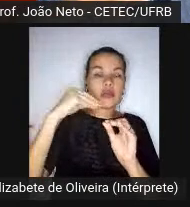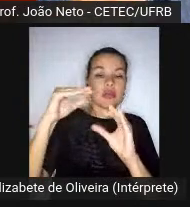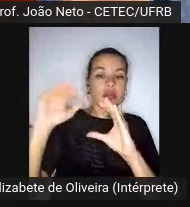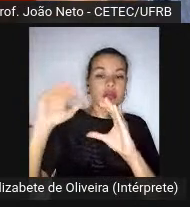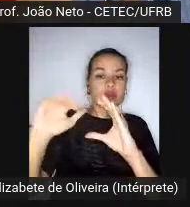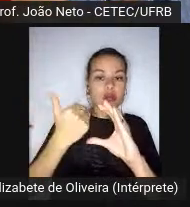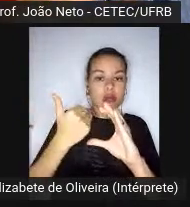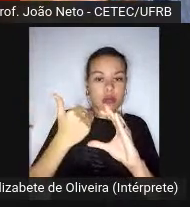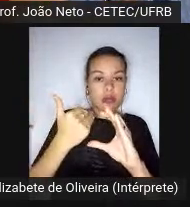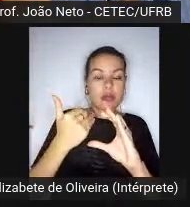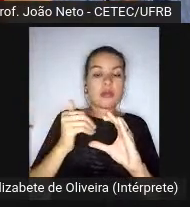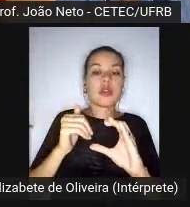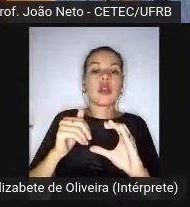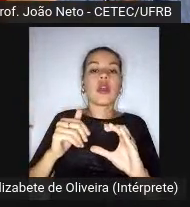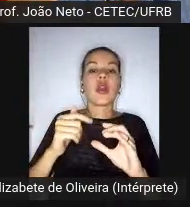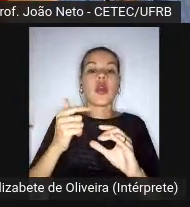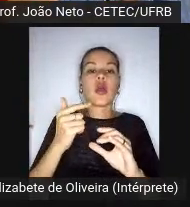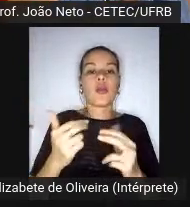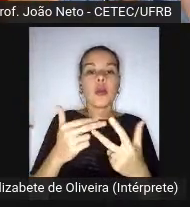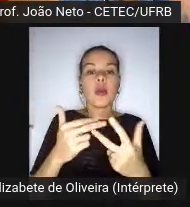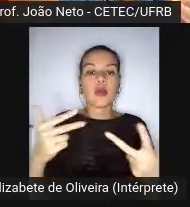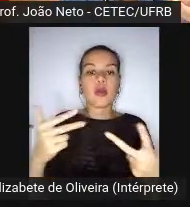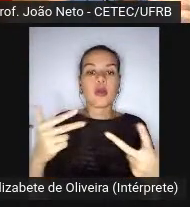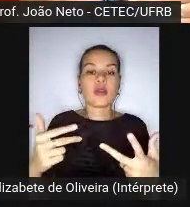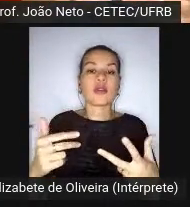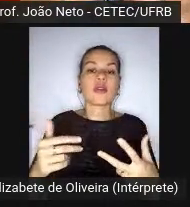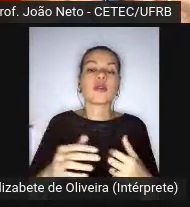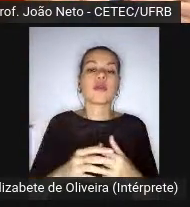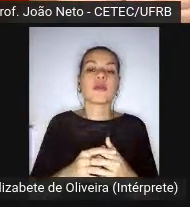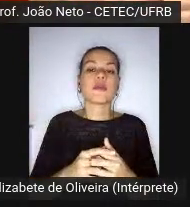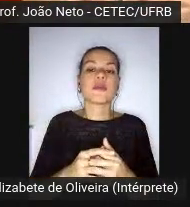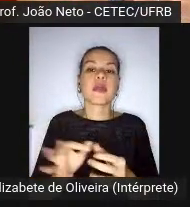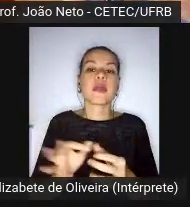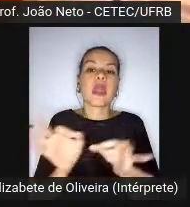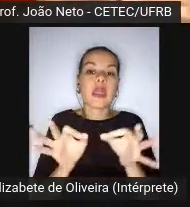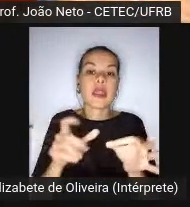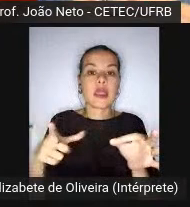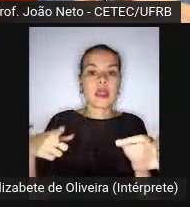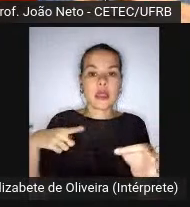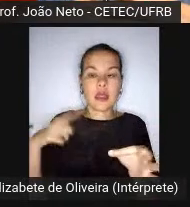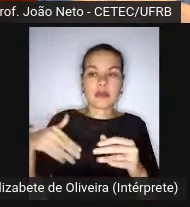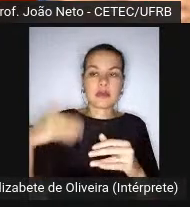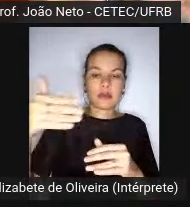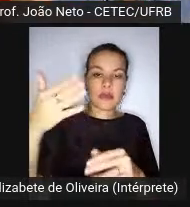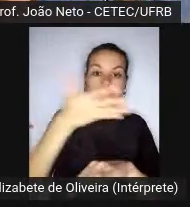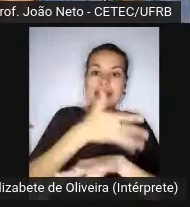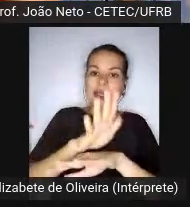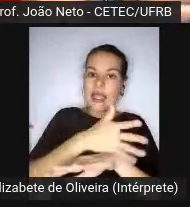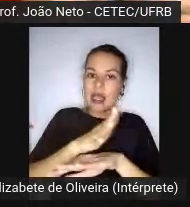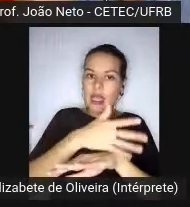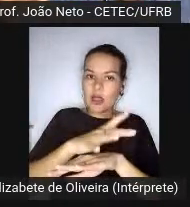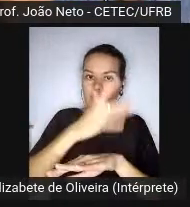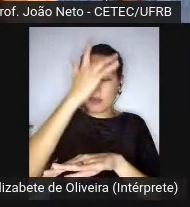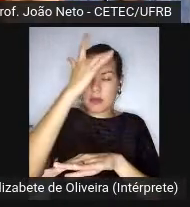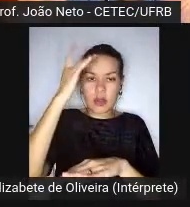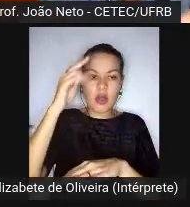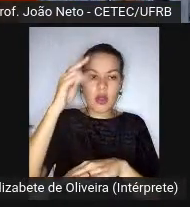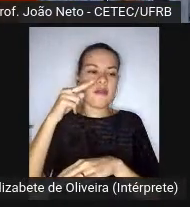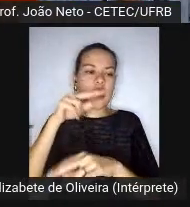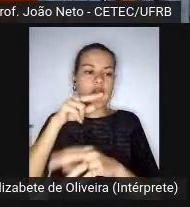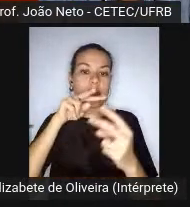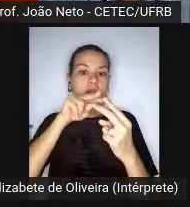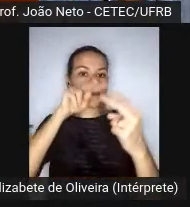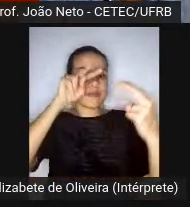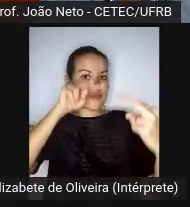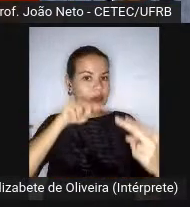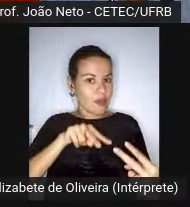ele recebe frequentemente o treino do paciente verifica Como está sendo esse desempenho e mesmo à distância remotamente